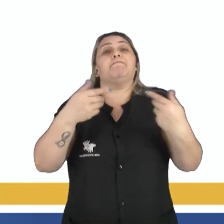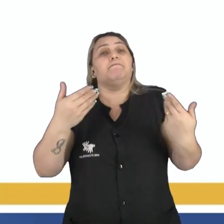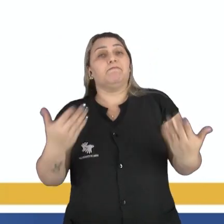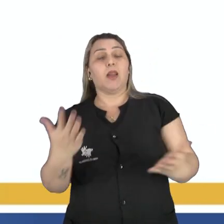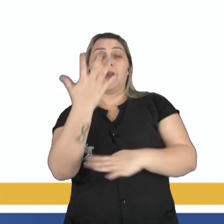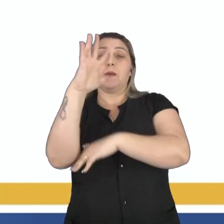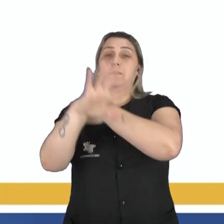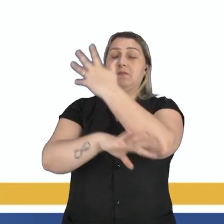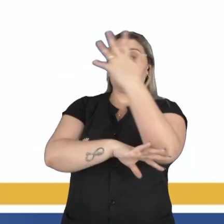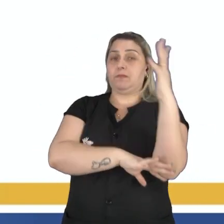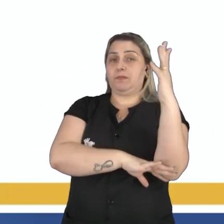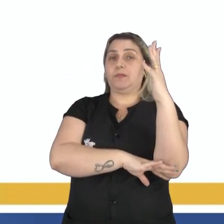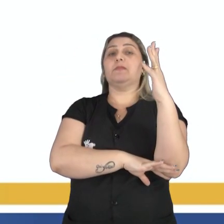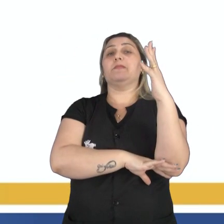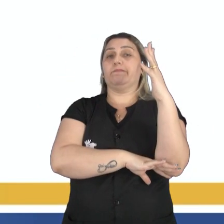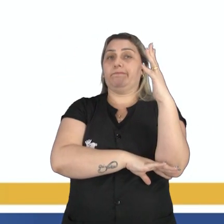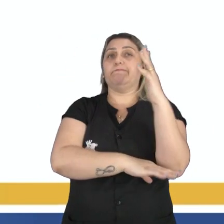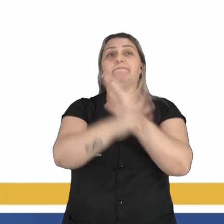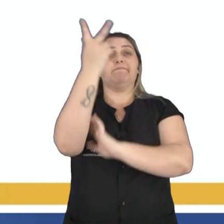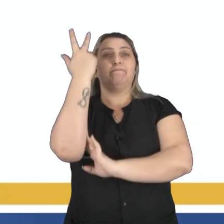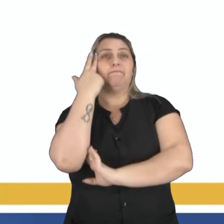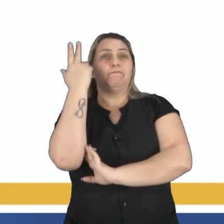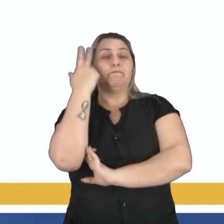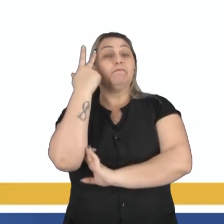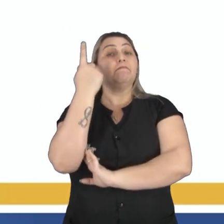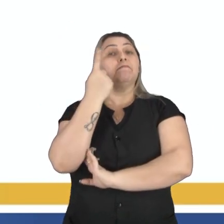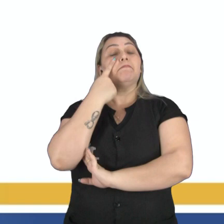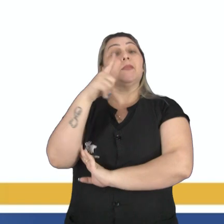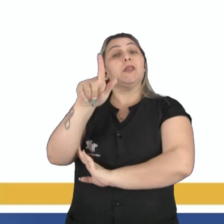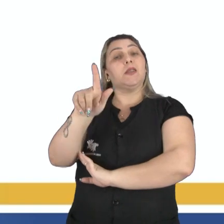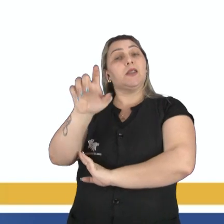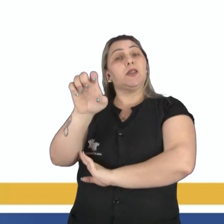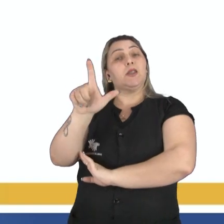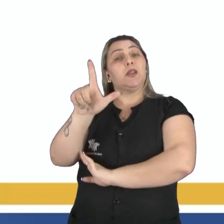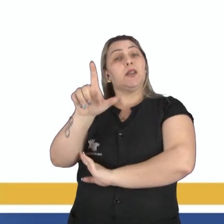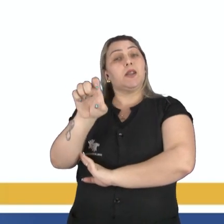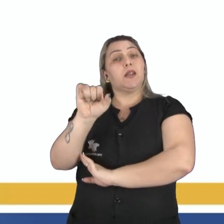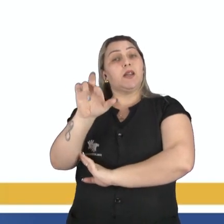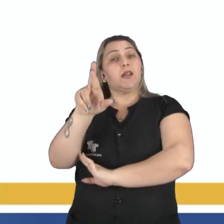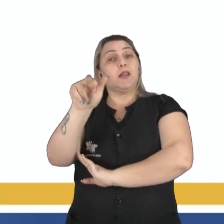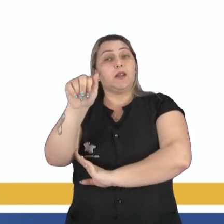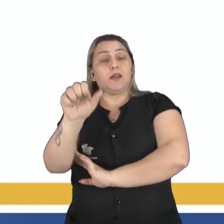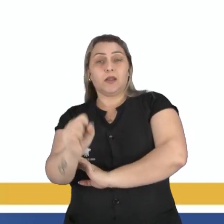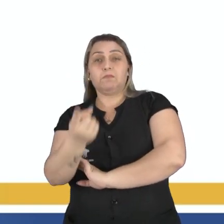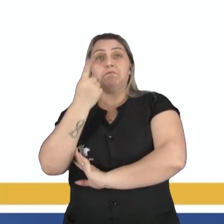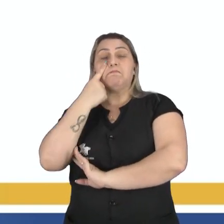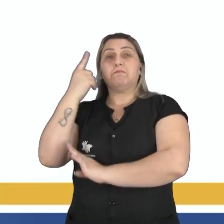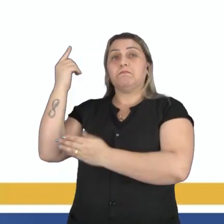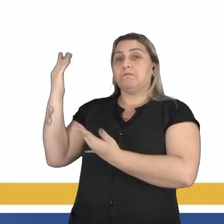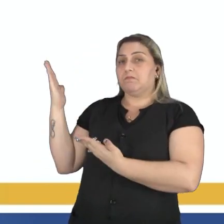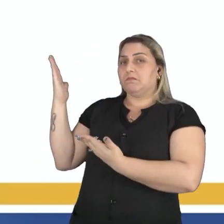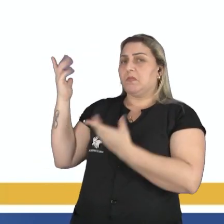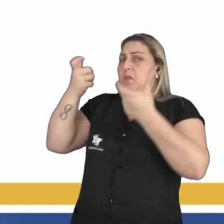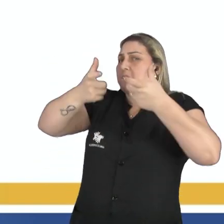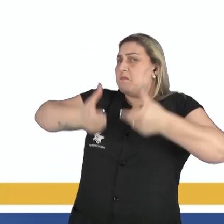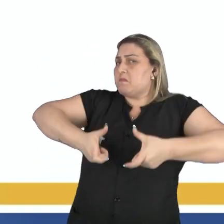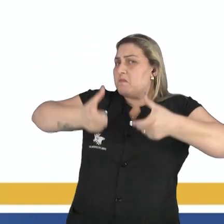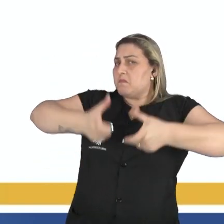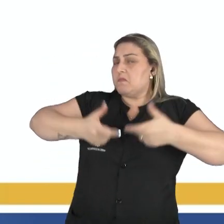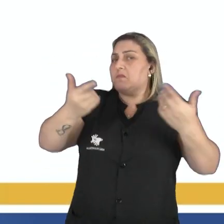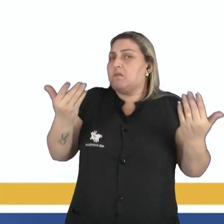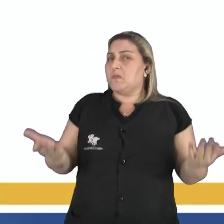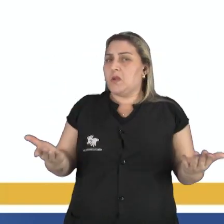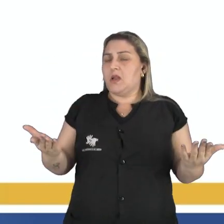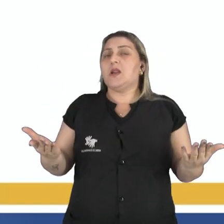correspondem a paisagens desse tipo. Olha só, as geleiras é um exemplo disso. Você está vendo que não é um lugar